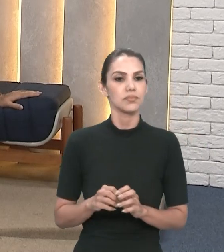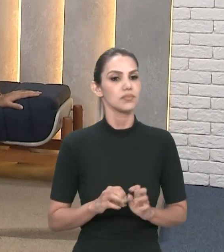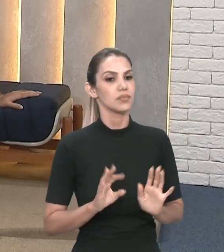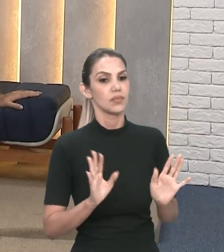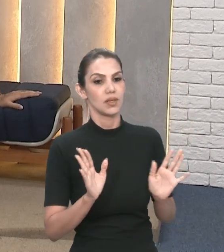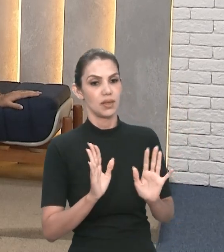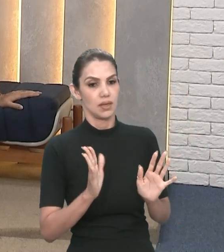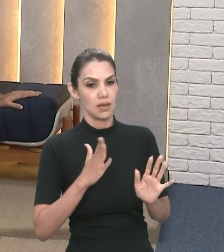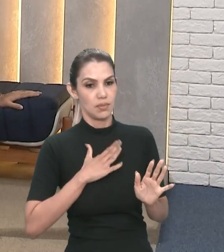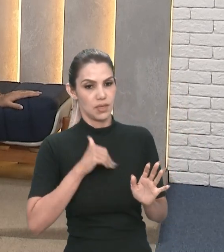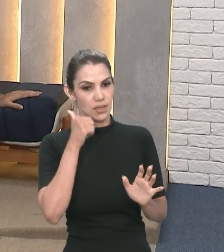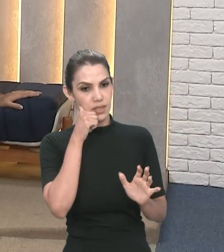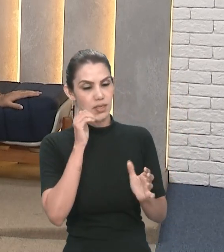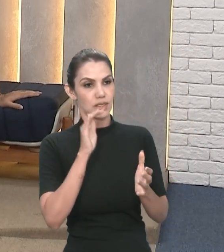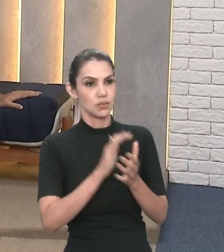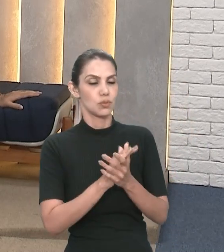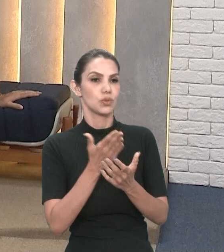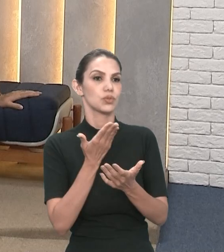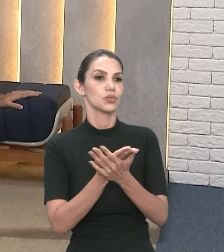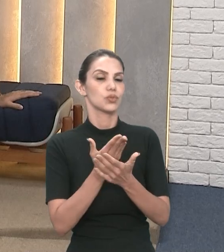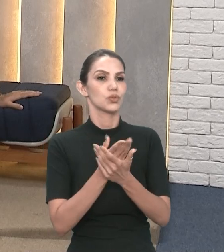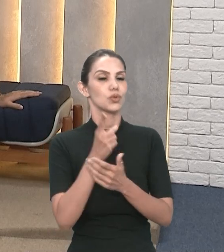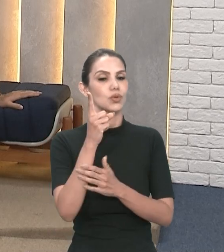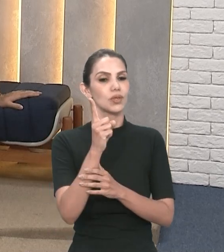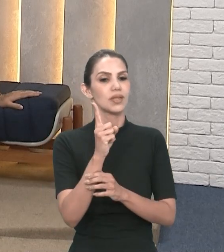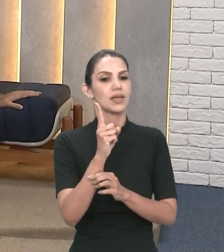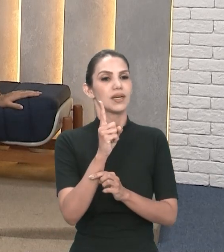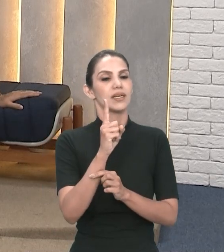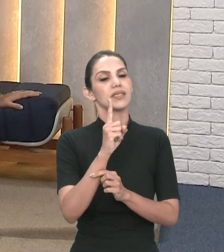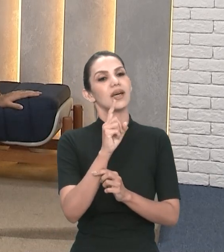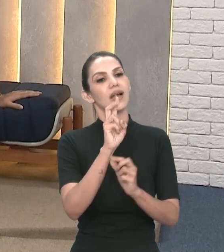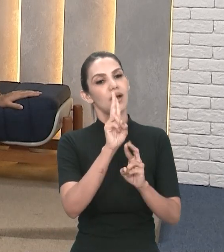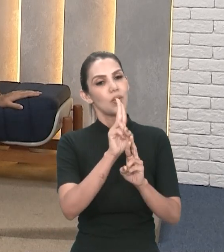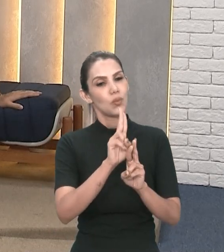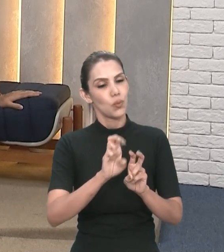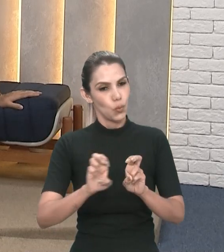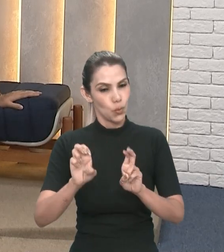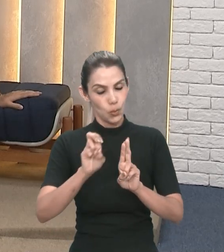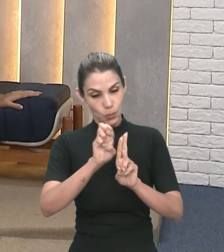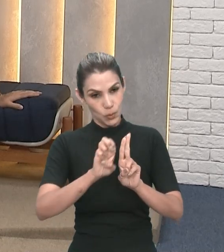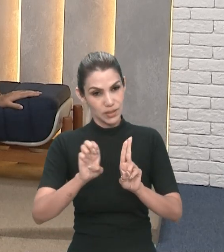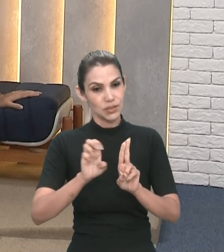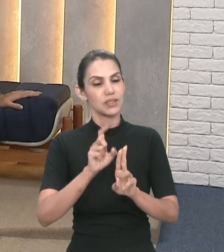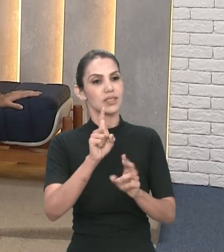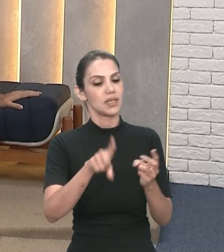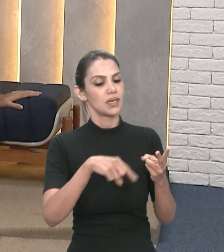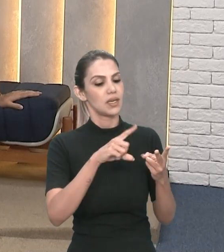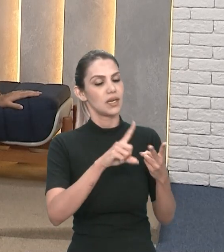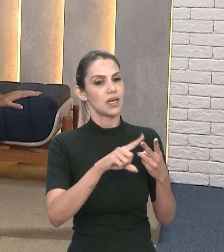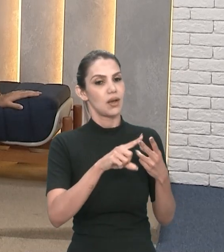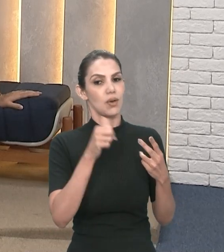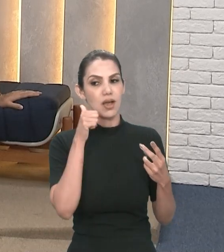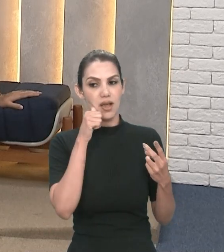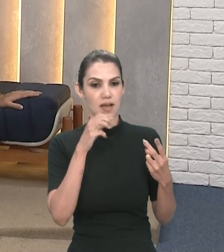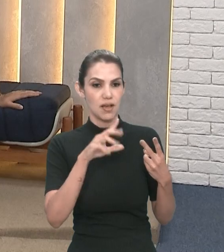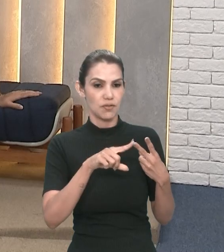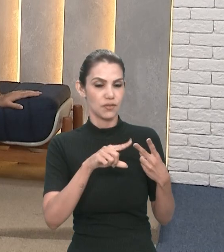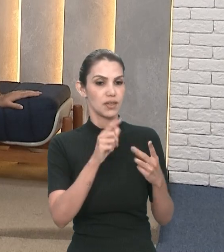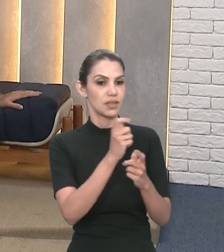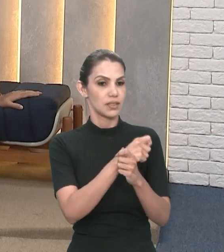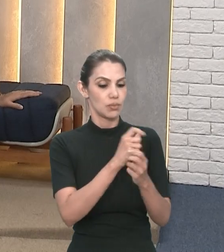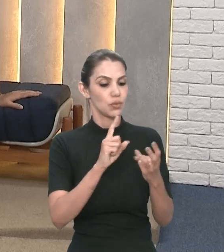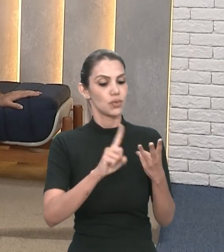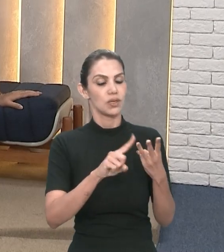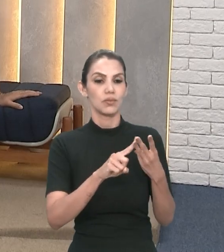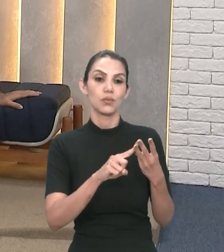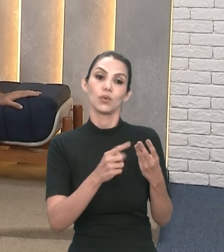A companheira fez Ezefego e as crianças, uma fez PUC e a outra ainda não terminou ainda o ensino médio.